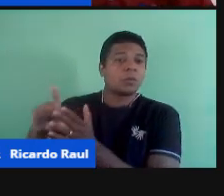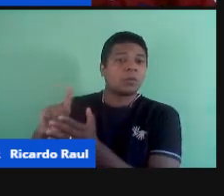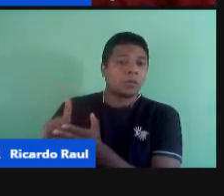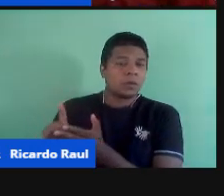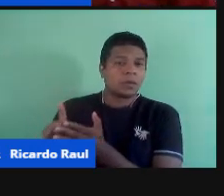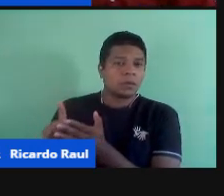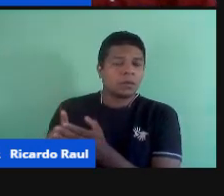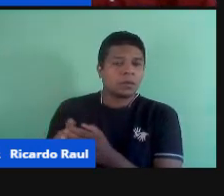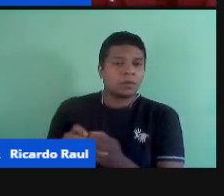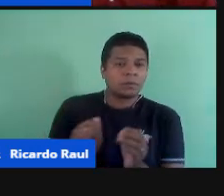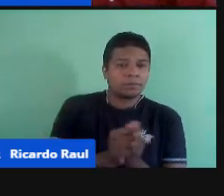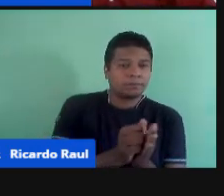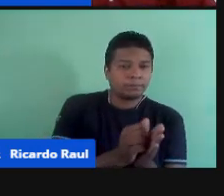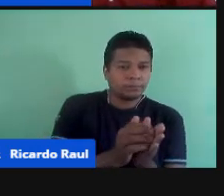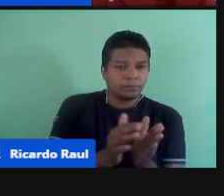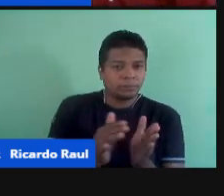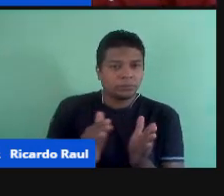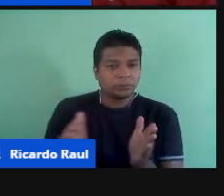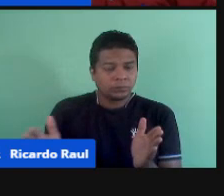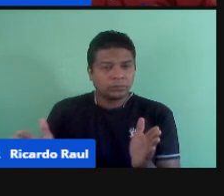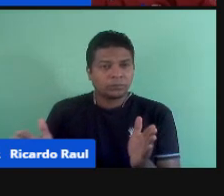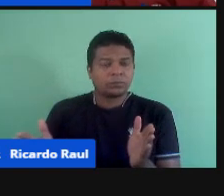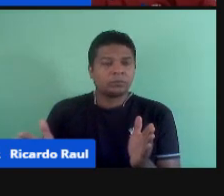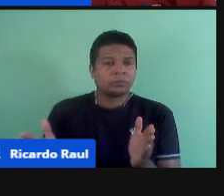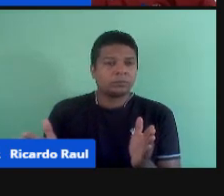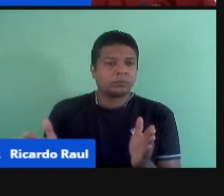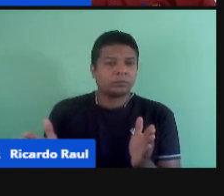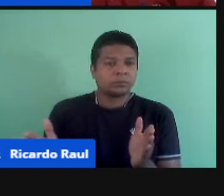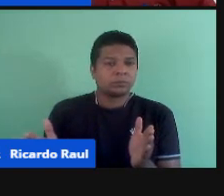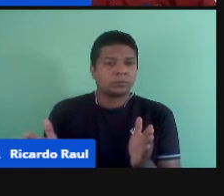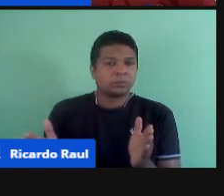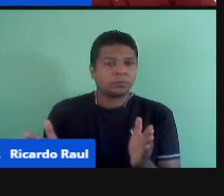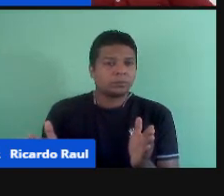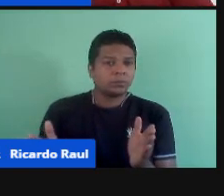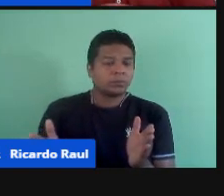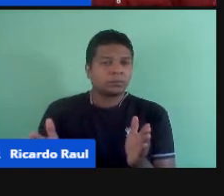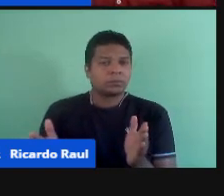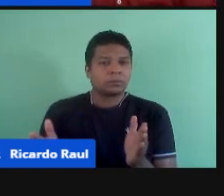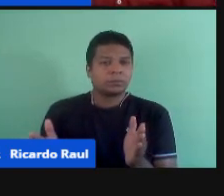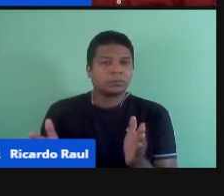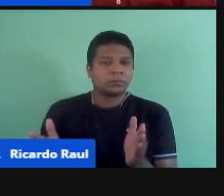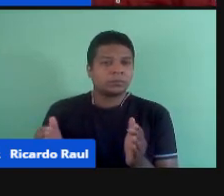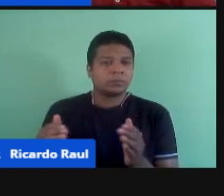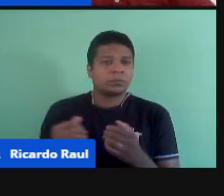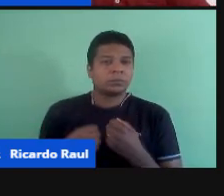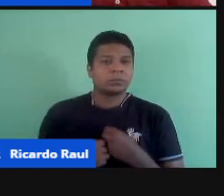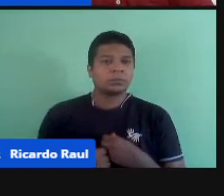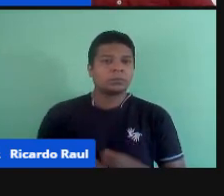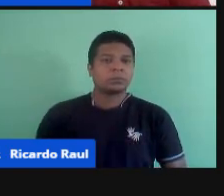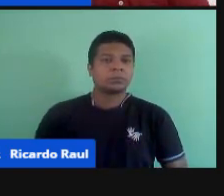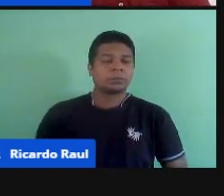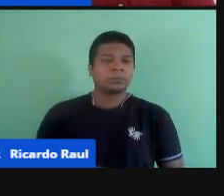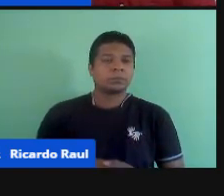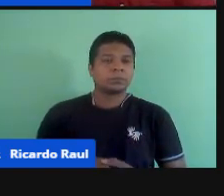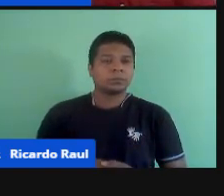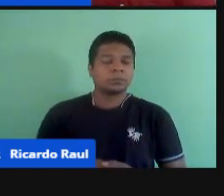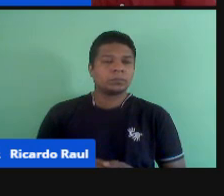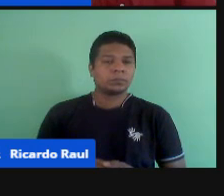aquela passagem de quando houve aquela passagem